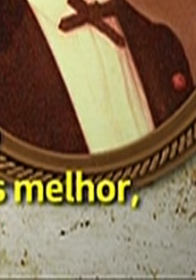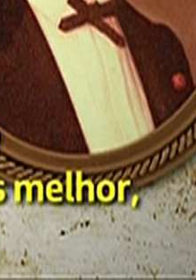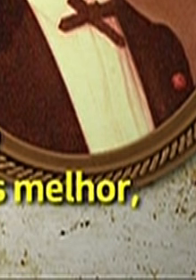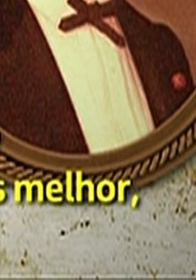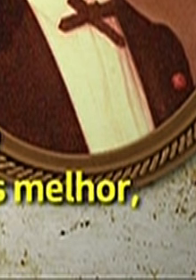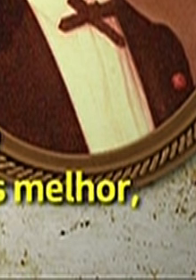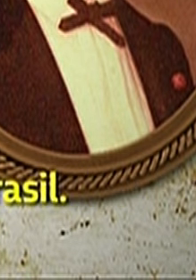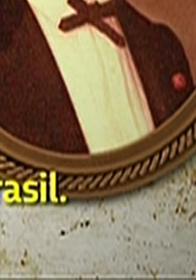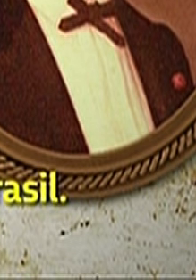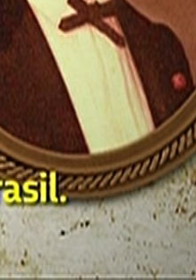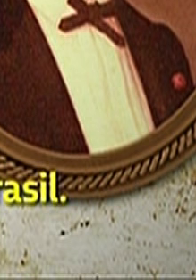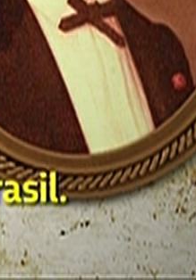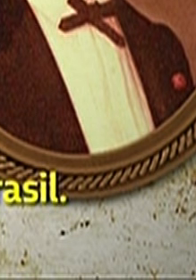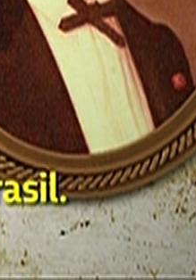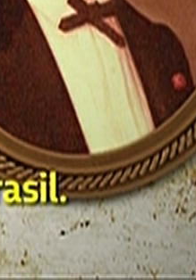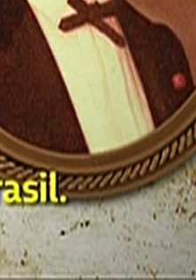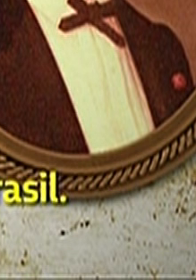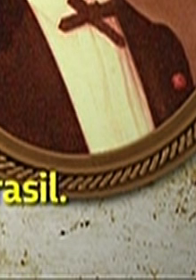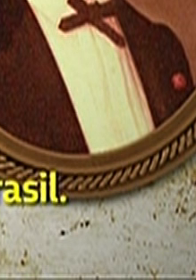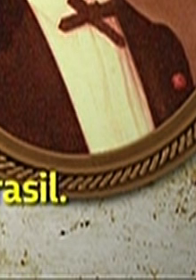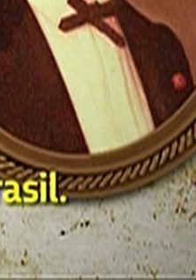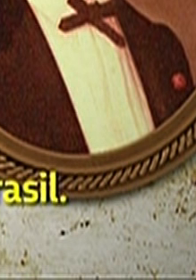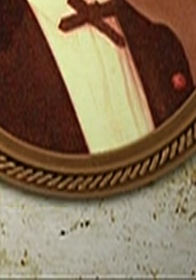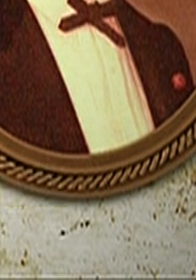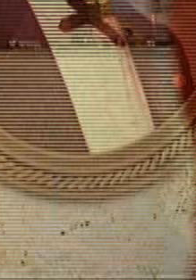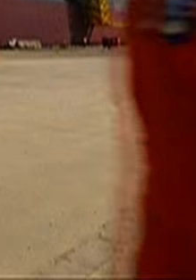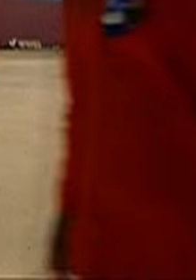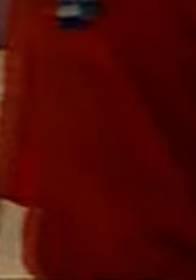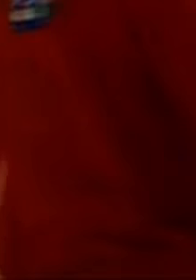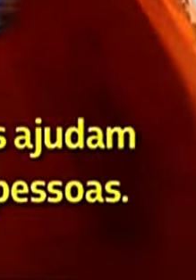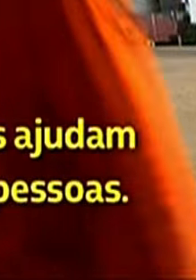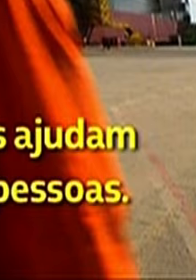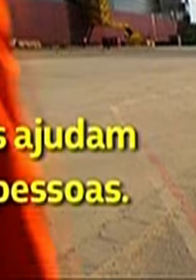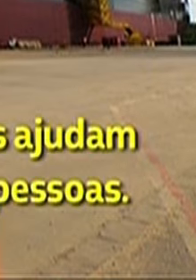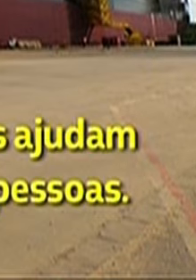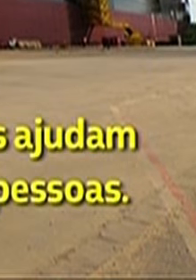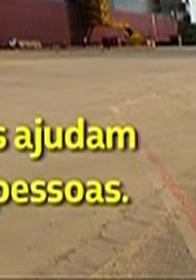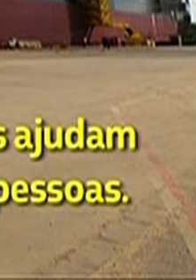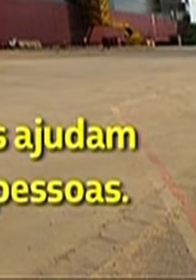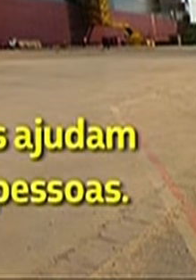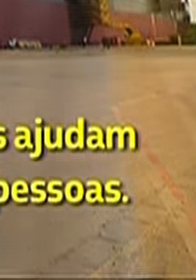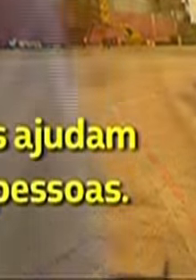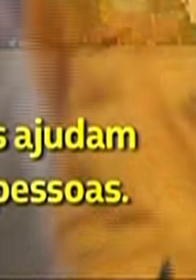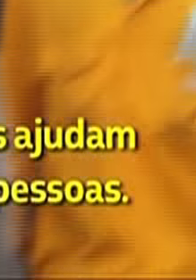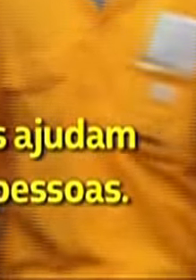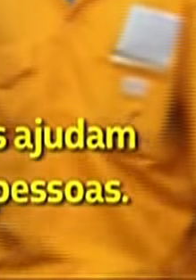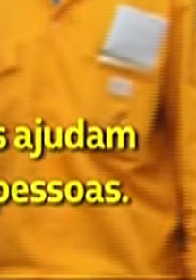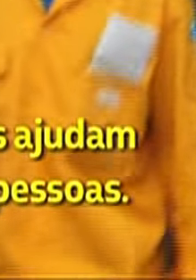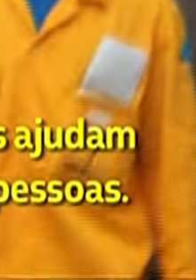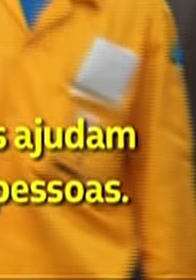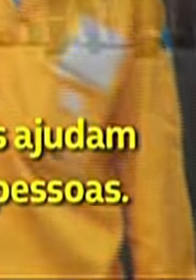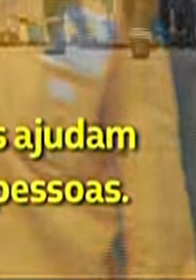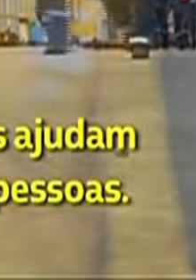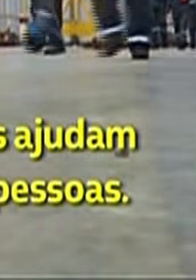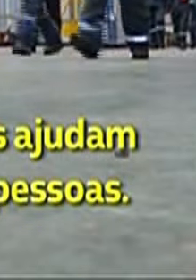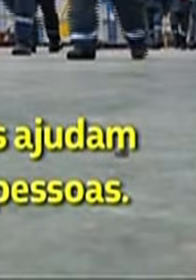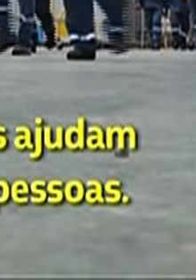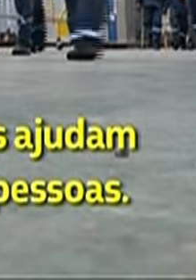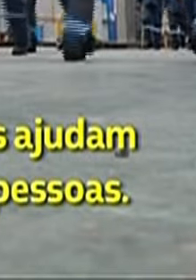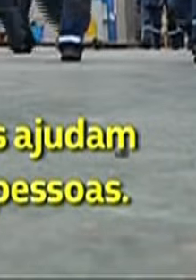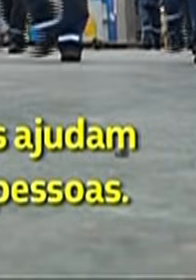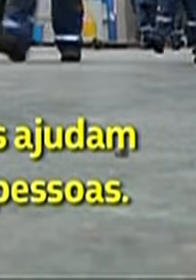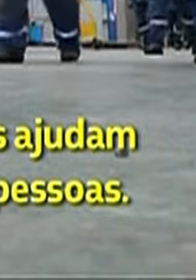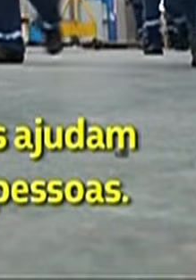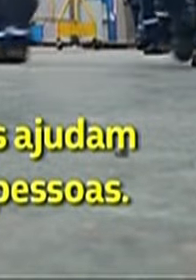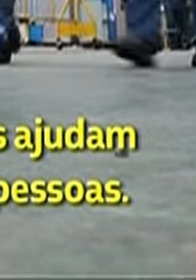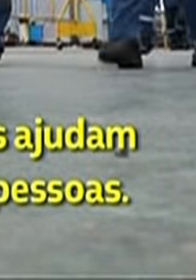um país melhor com o fim da escravidão no Brasil. Hoje, as encomendas da Petrobras ajudam a melhorar a